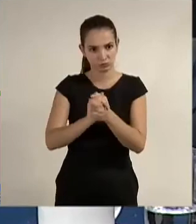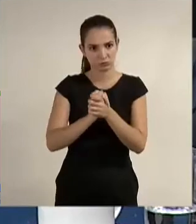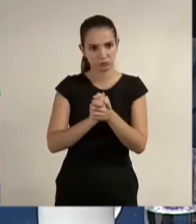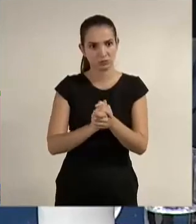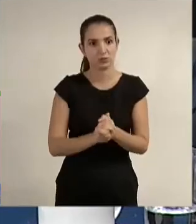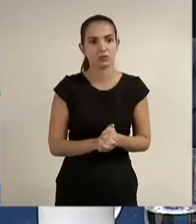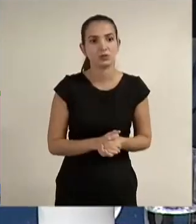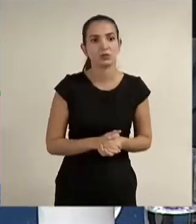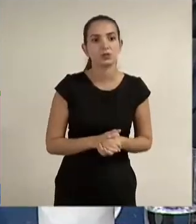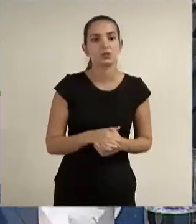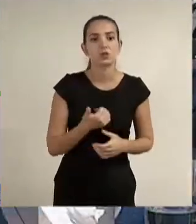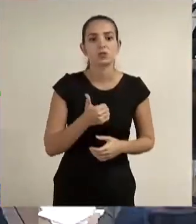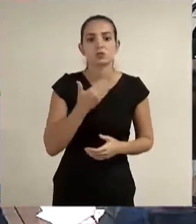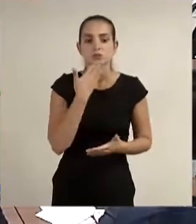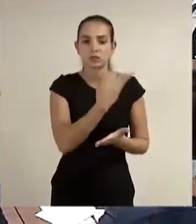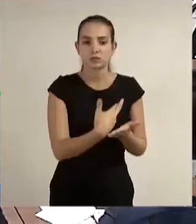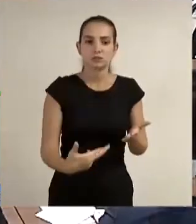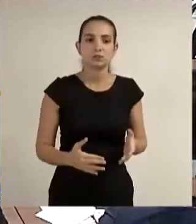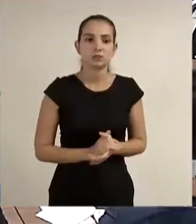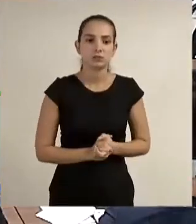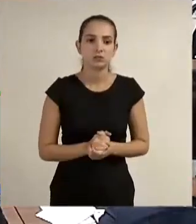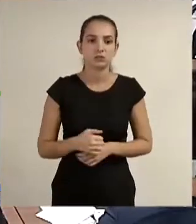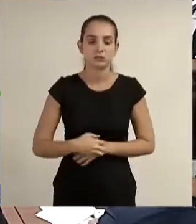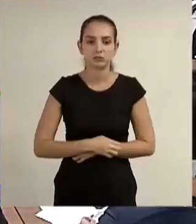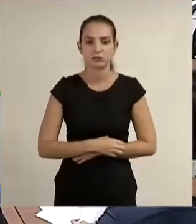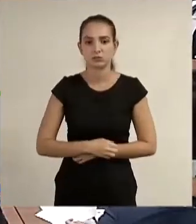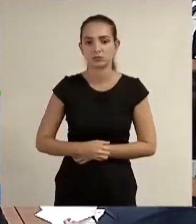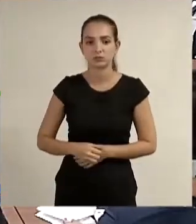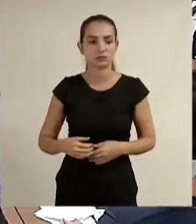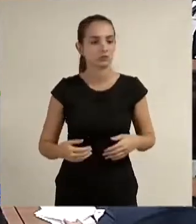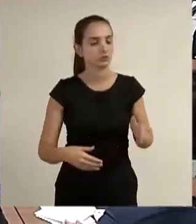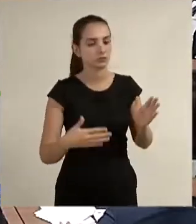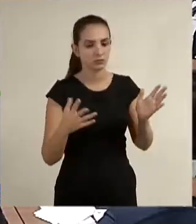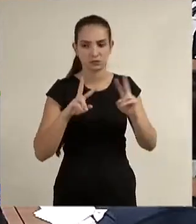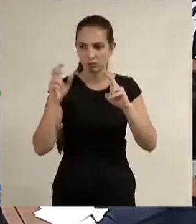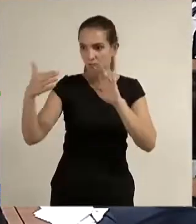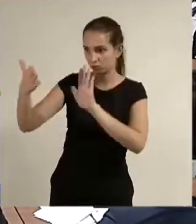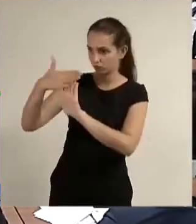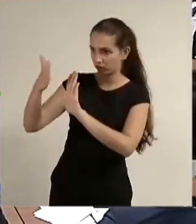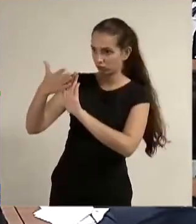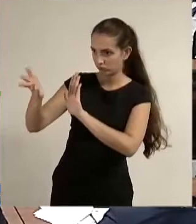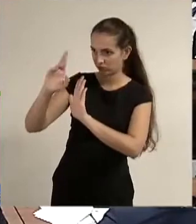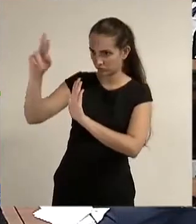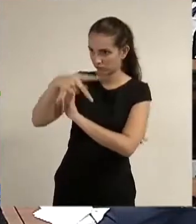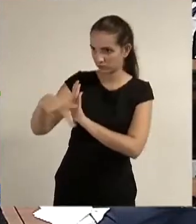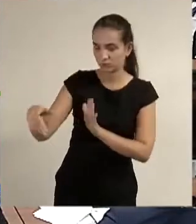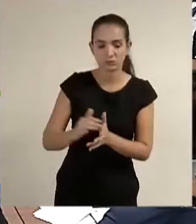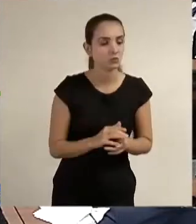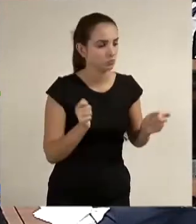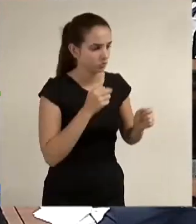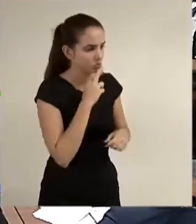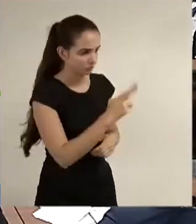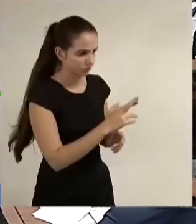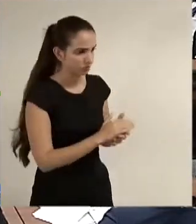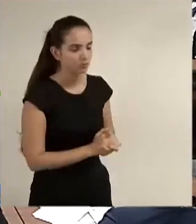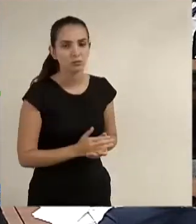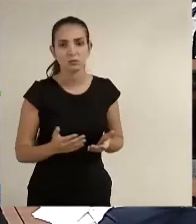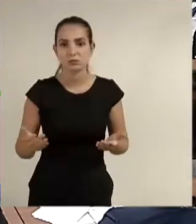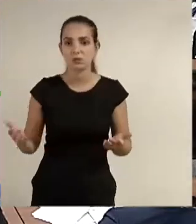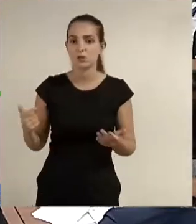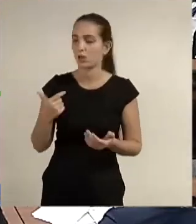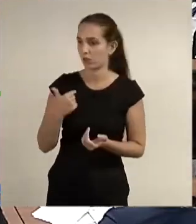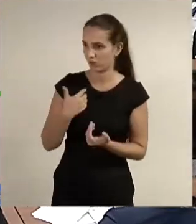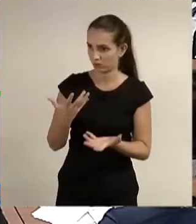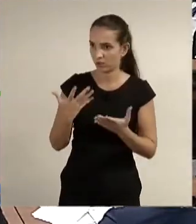senhor presidente. Para responder uma questão de ordem do ilustre deputado. Na realidade, para encaminhamento. Eu gostaria